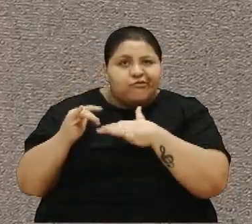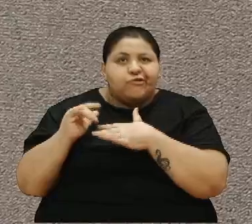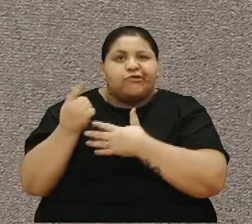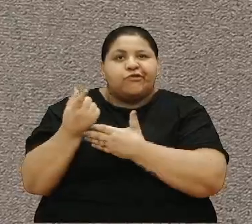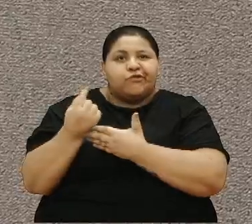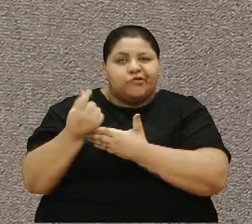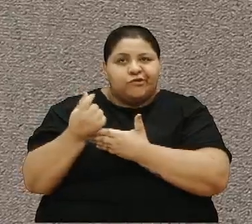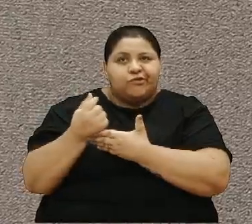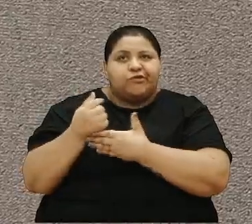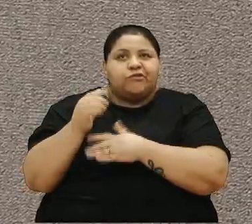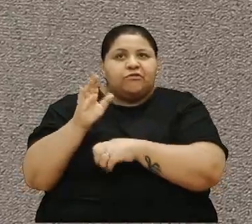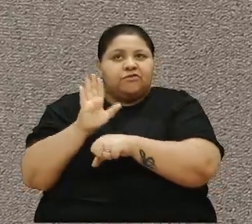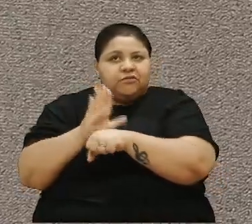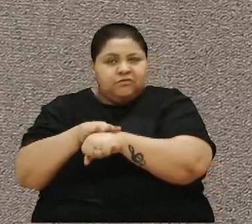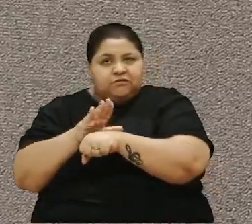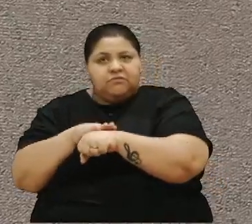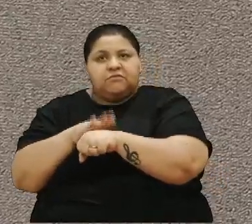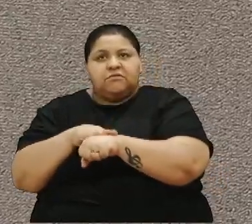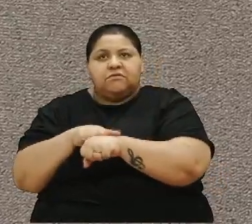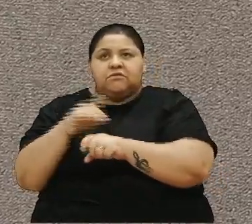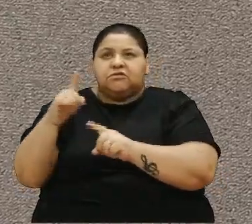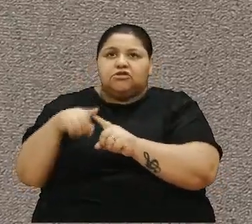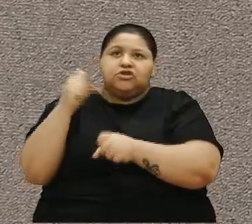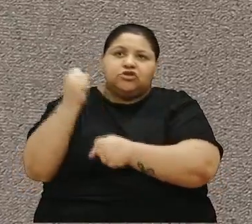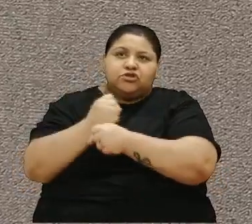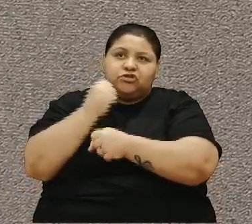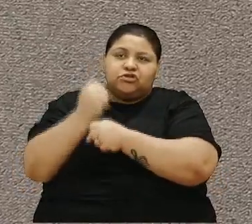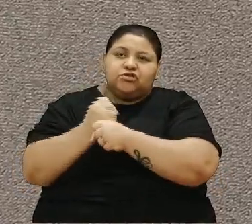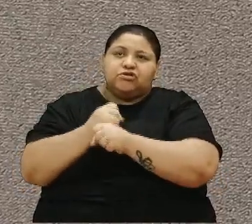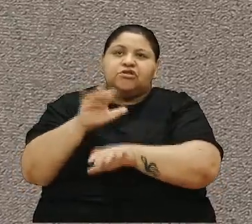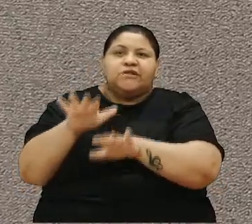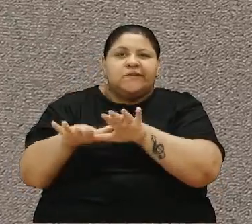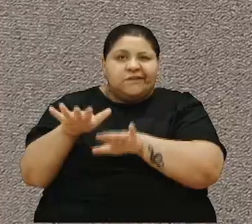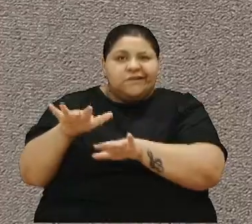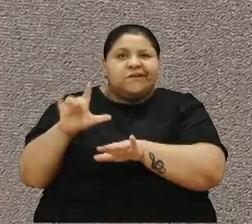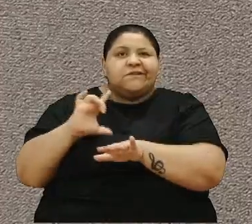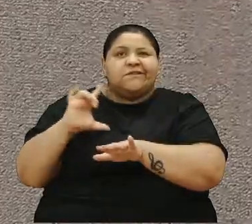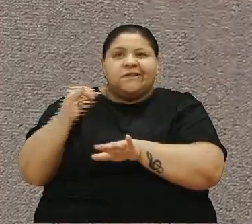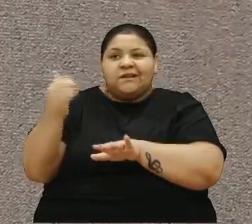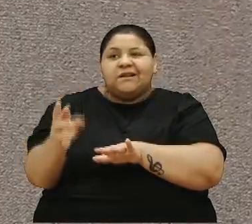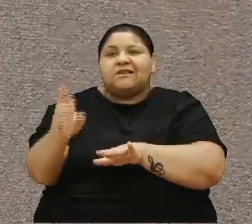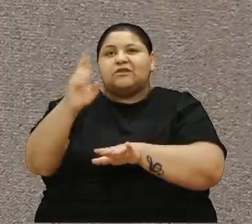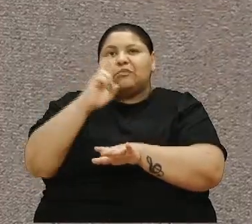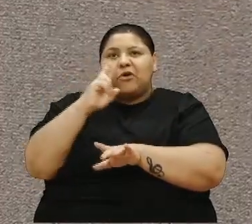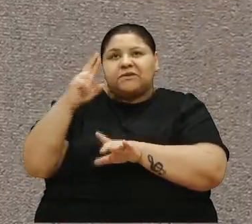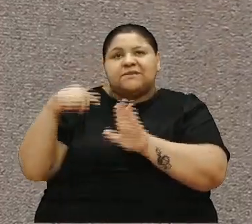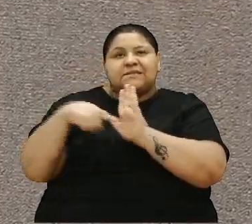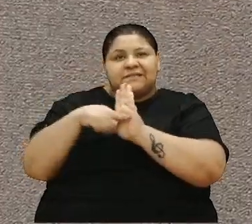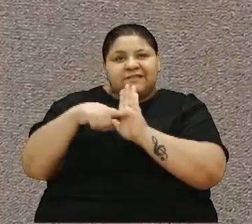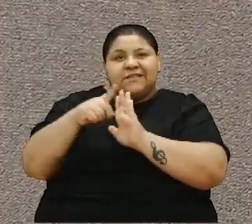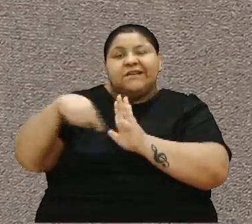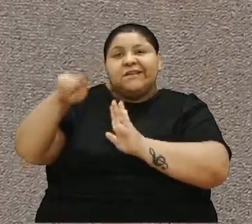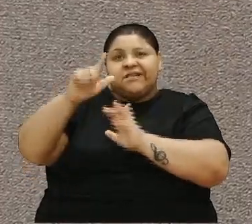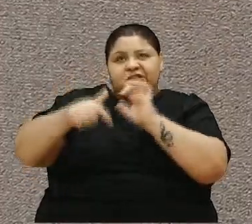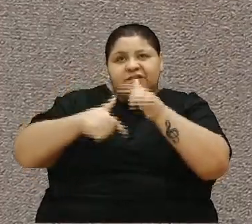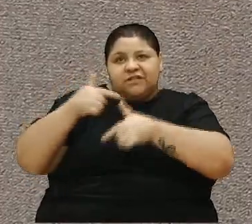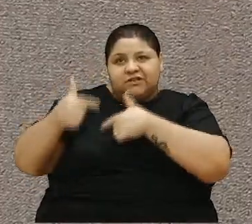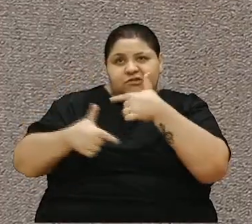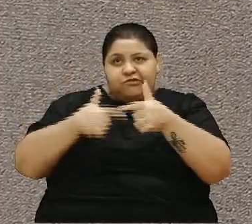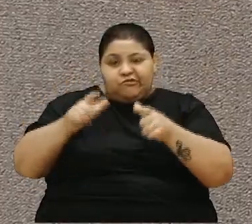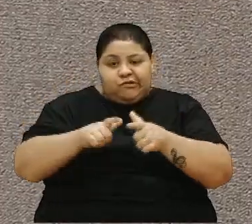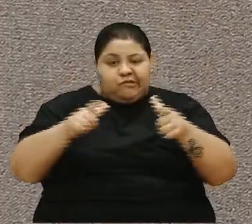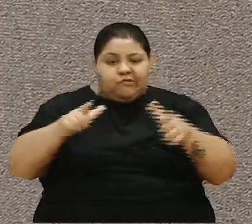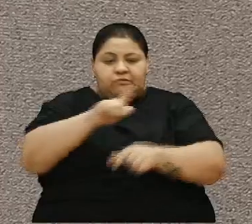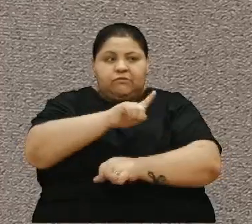recursos para aquele momento, para algum tipo de obra, e muitas vezes vem, inclusive, com negativas, né? Então, nós vínhamos trabalhando nisso, foi ampliado, o